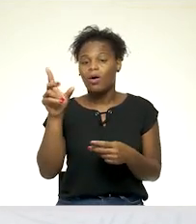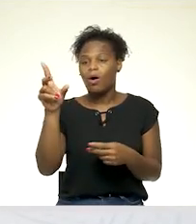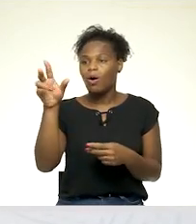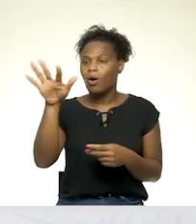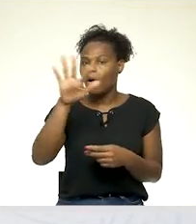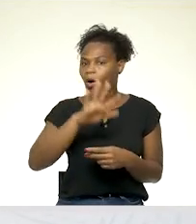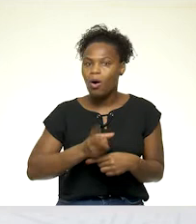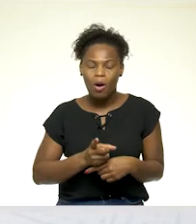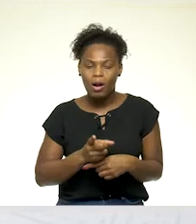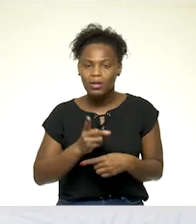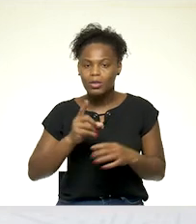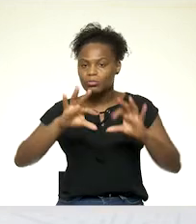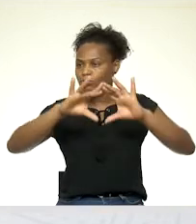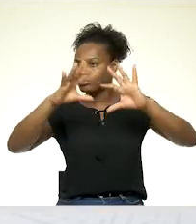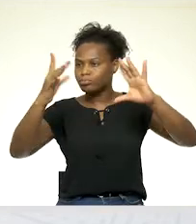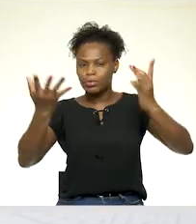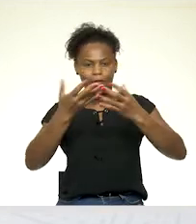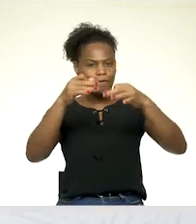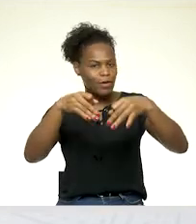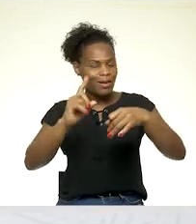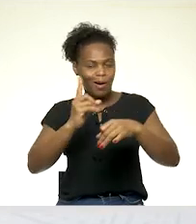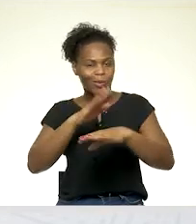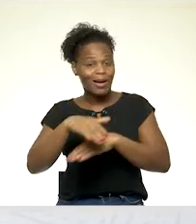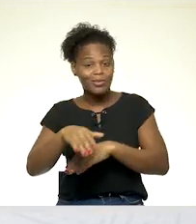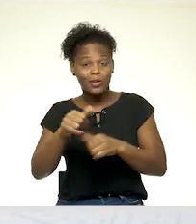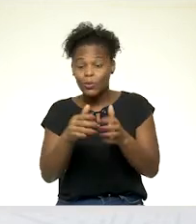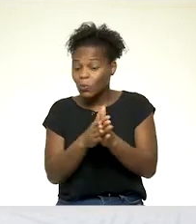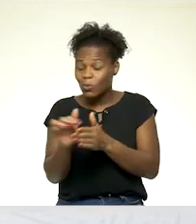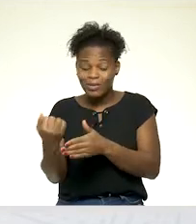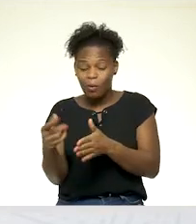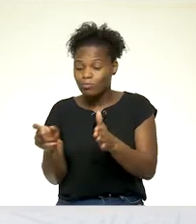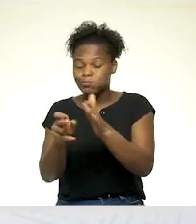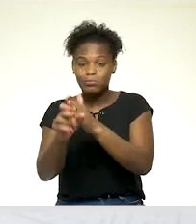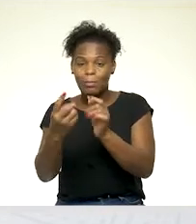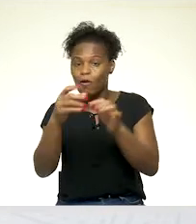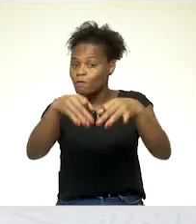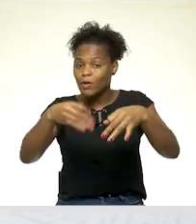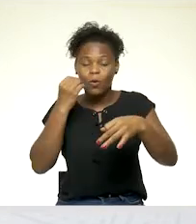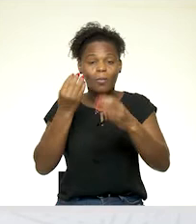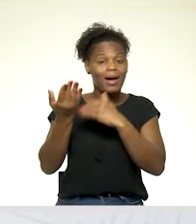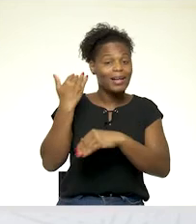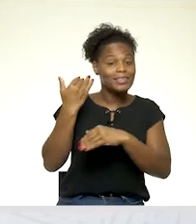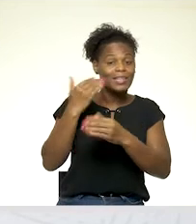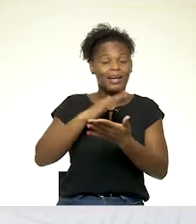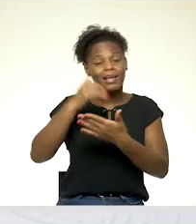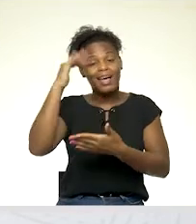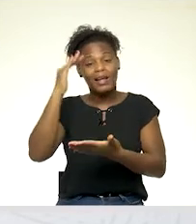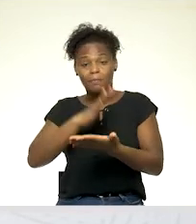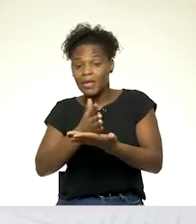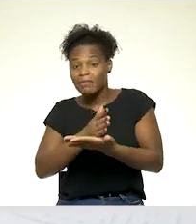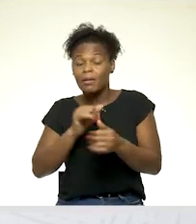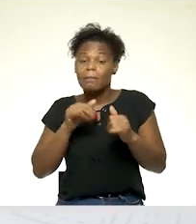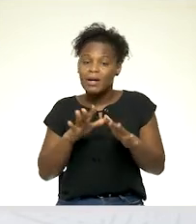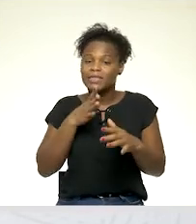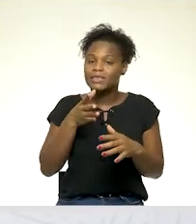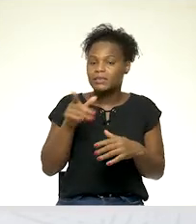universo não é final, mas causal. Tudo não caminha para um fim, como se defendia na época medieval, ou